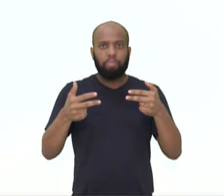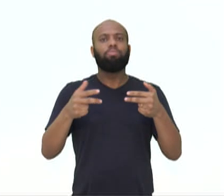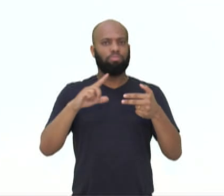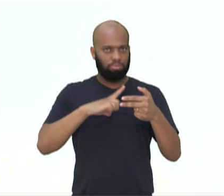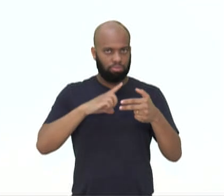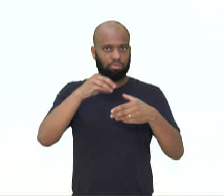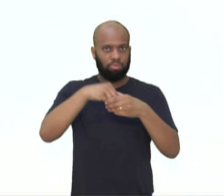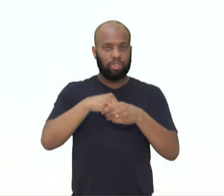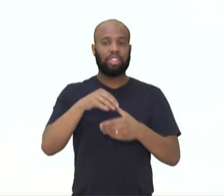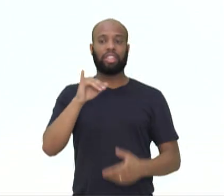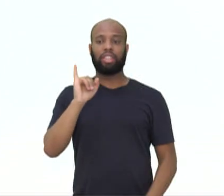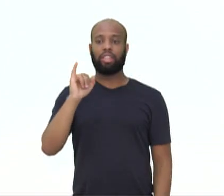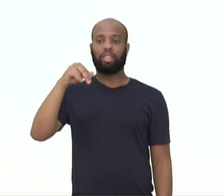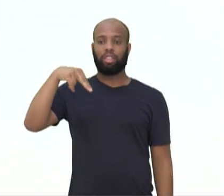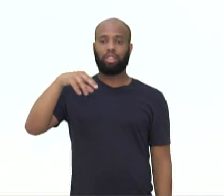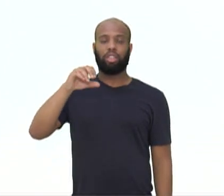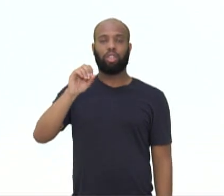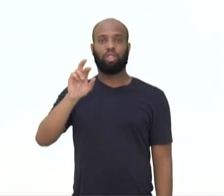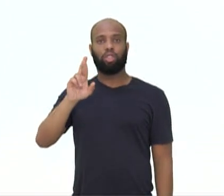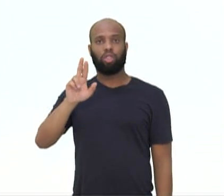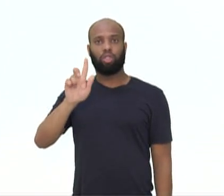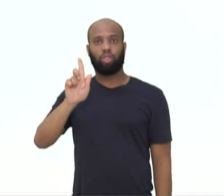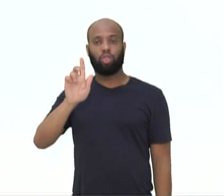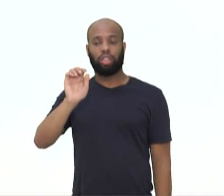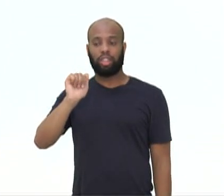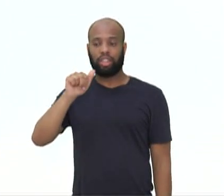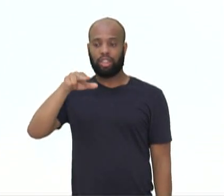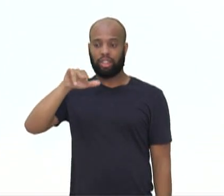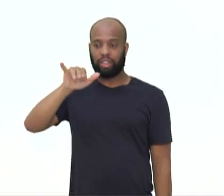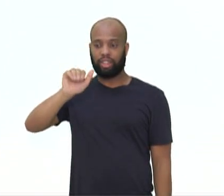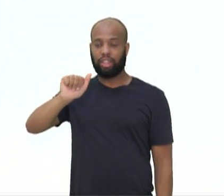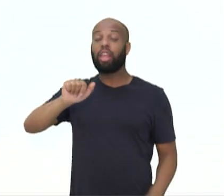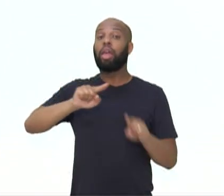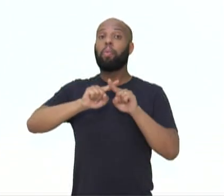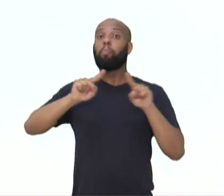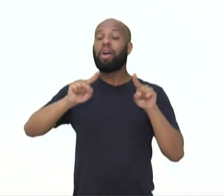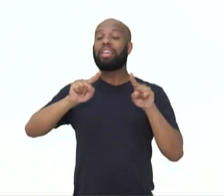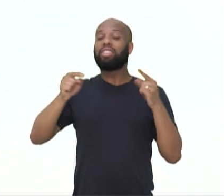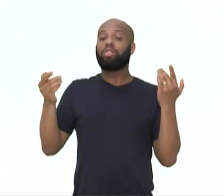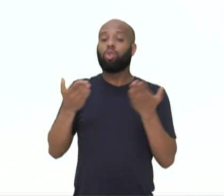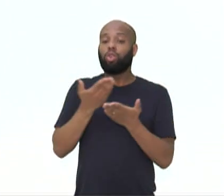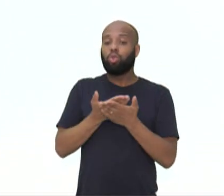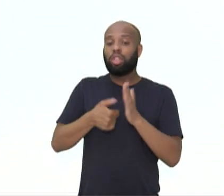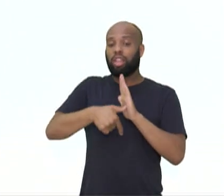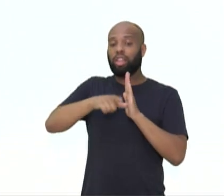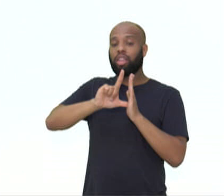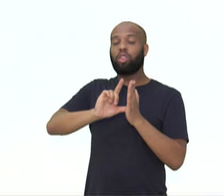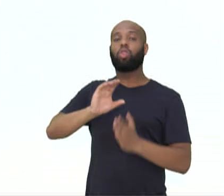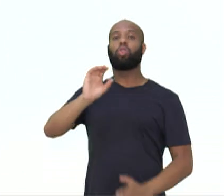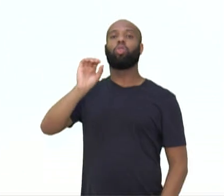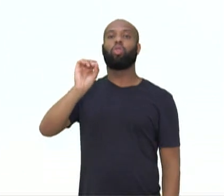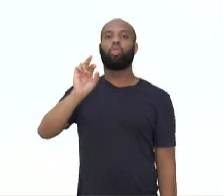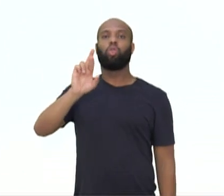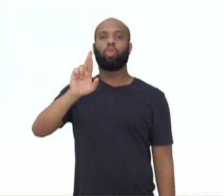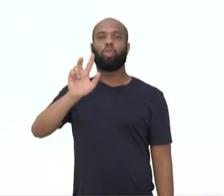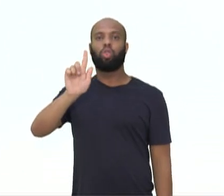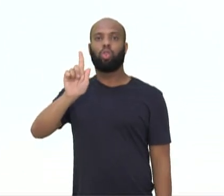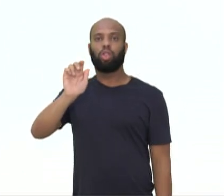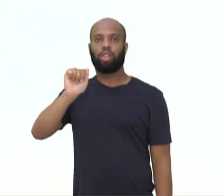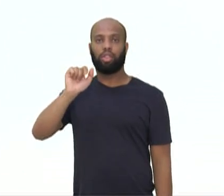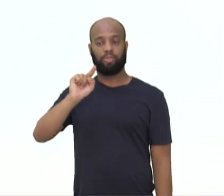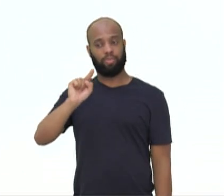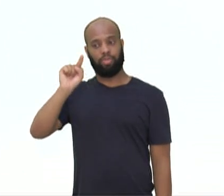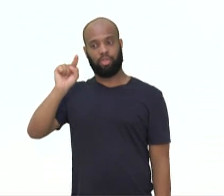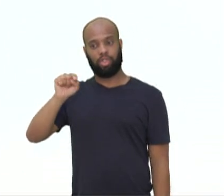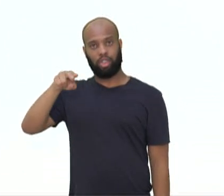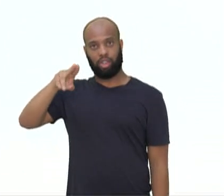já vai falar o que é a matéria inorgânica, mas o foco agora é a orgânica, que nós temos a porção, a fração sólida,